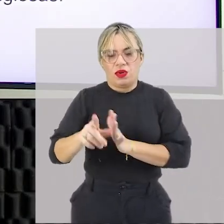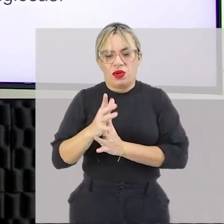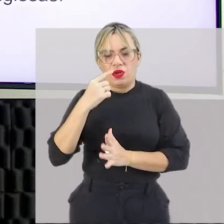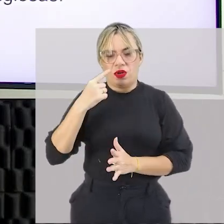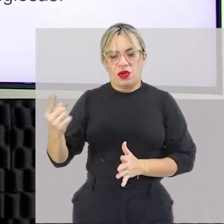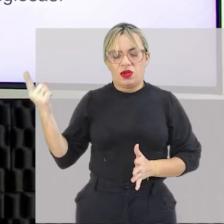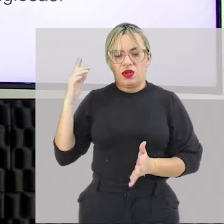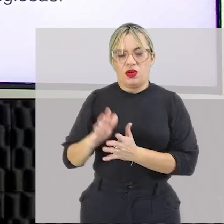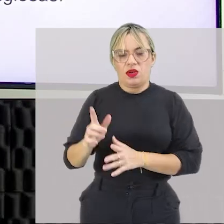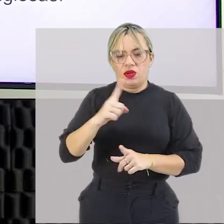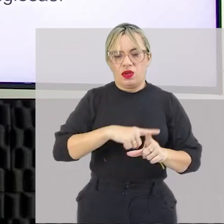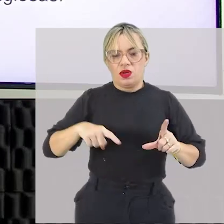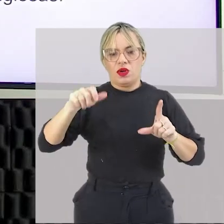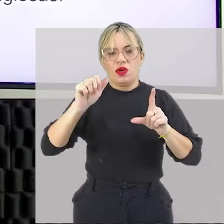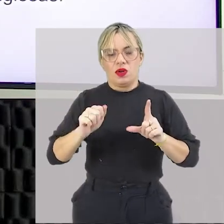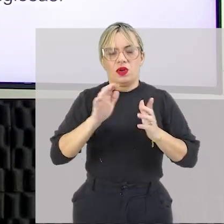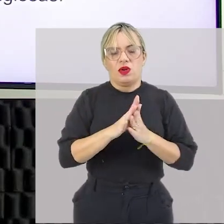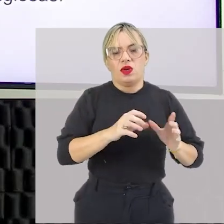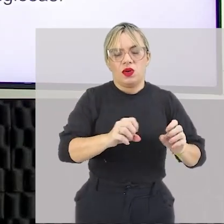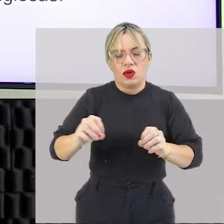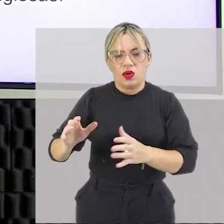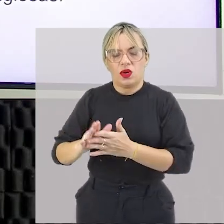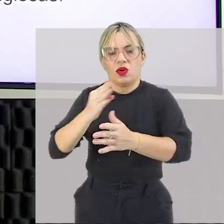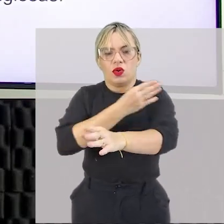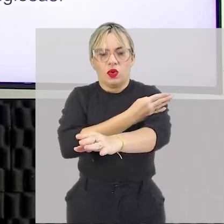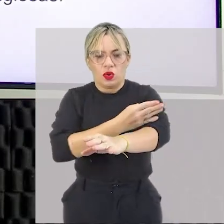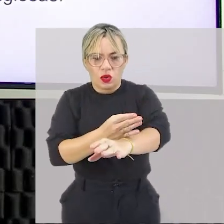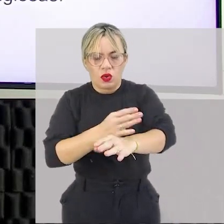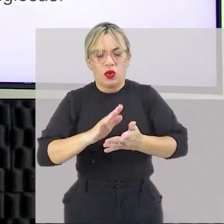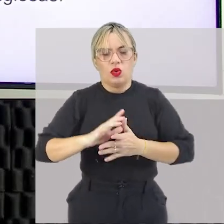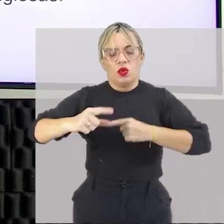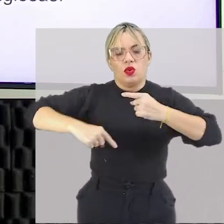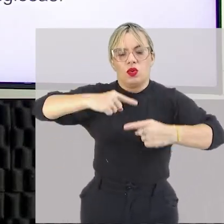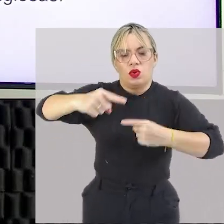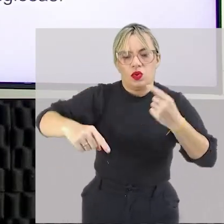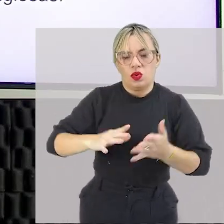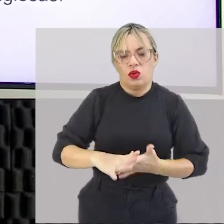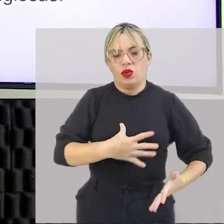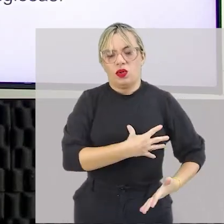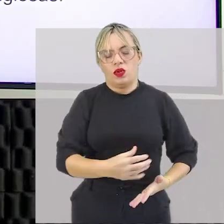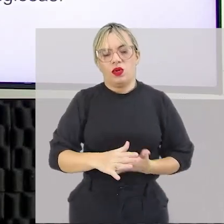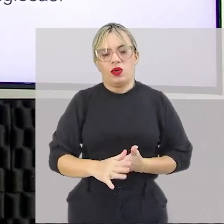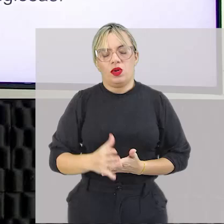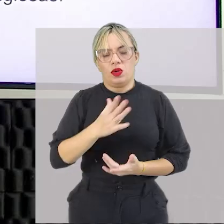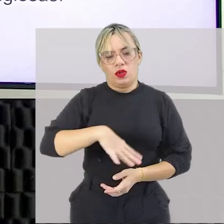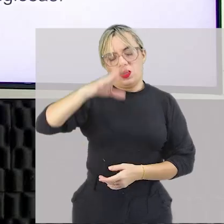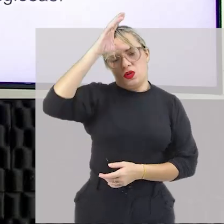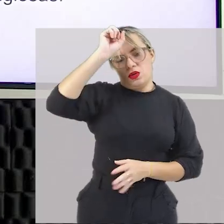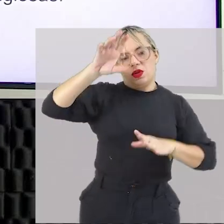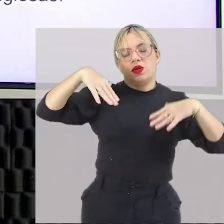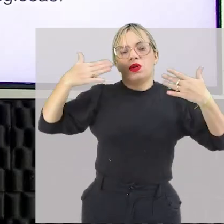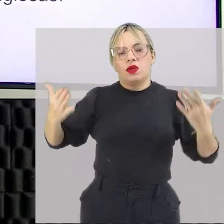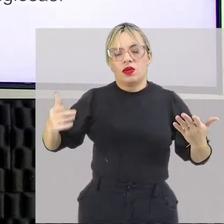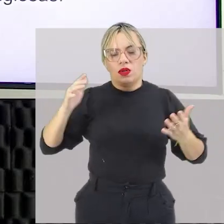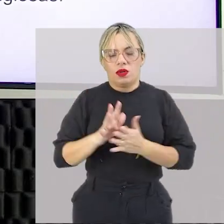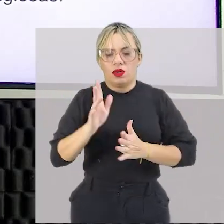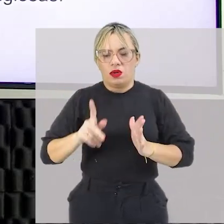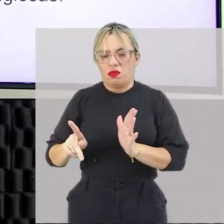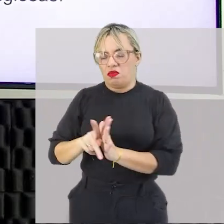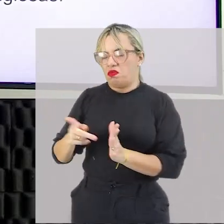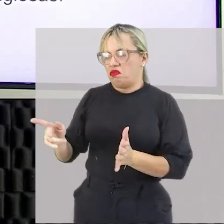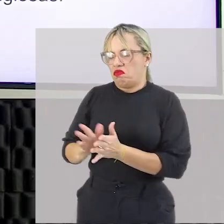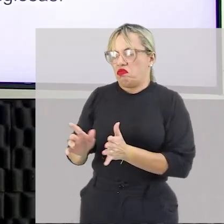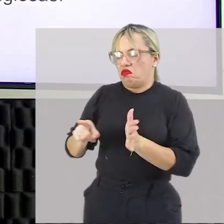que foi perguntado é muito mais o ensinamento de um costume social, a transmissão de um conhecimento, do que propriamente uma etnografia,